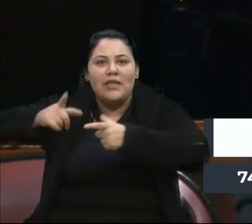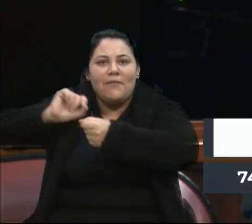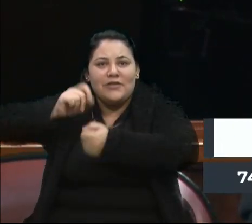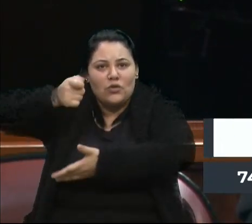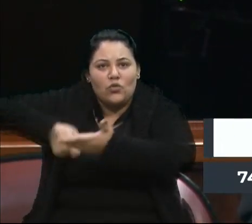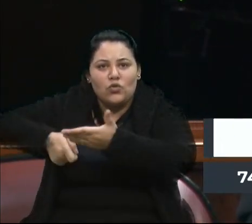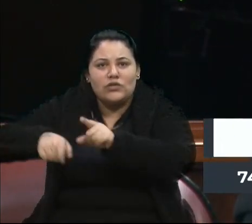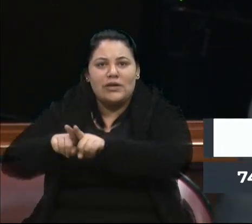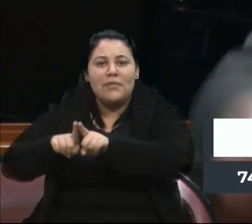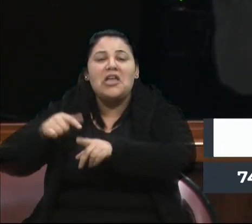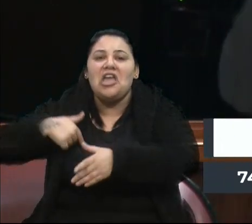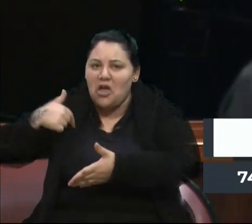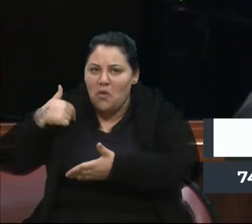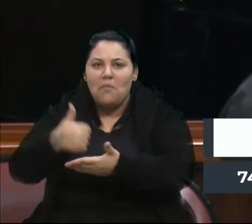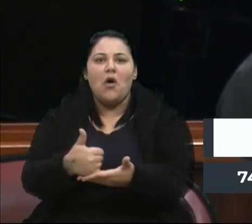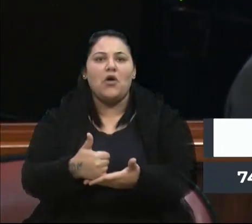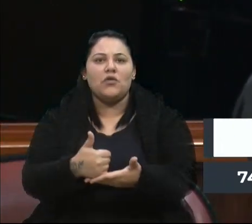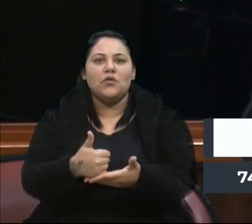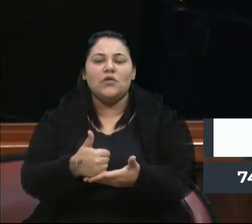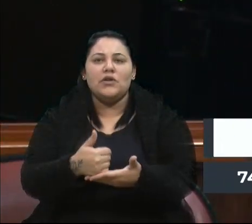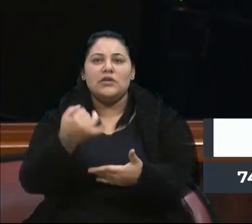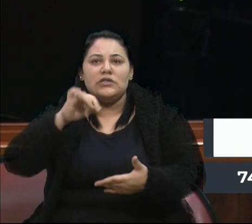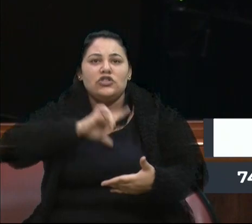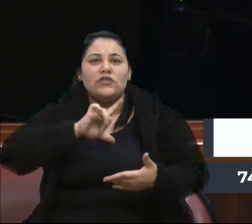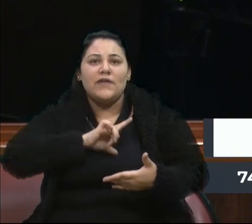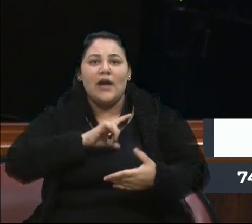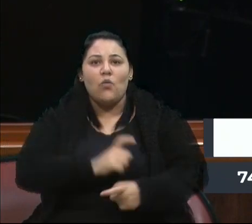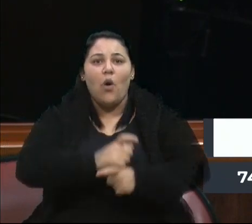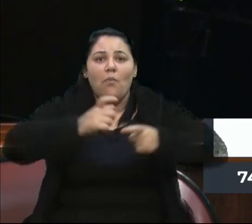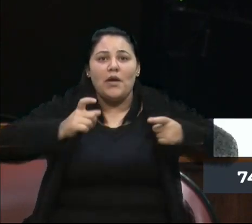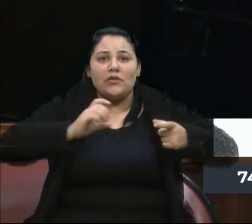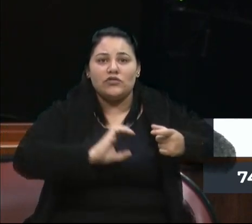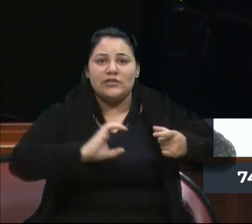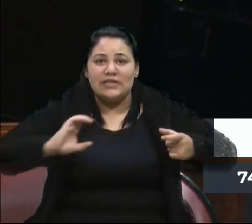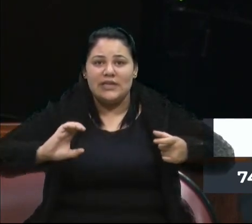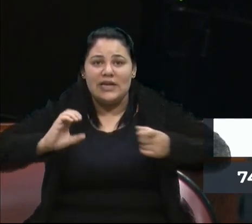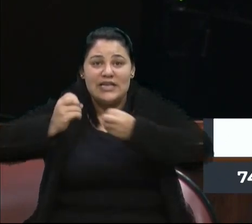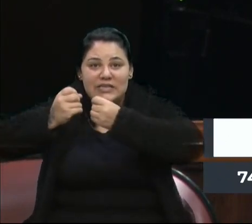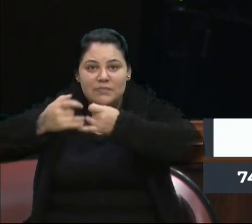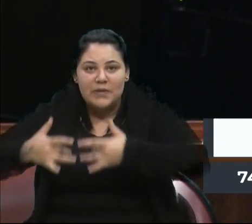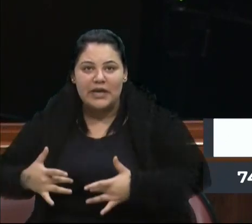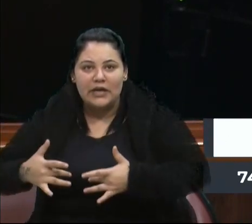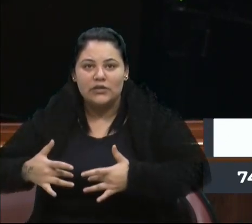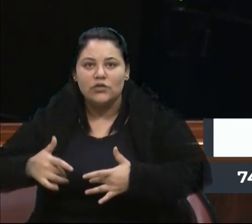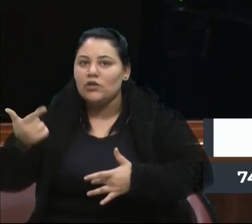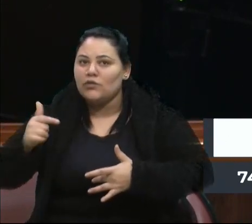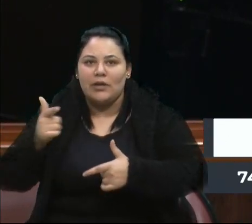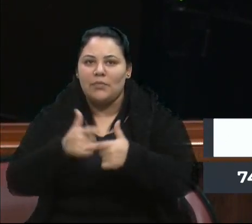concurso, contem com o meu apoio. Se vier a ampliação de CC com a justificativa, não tenho